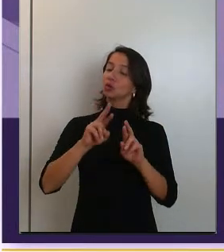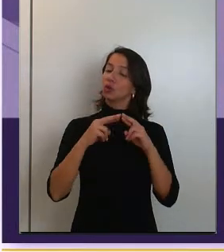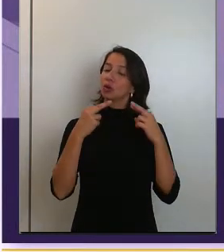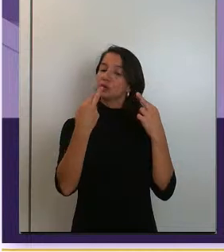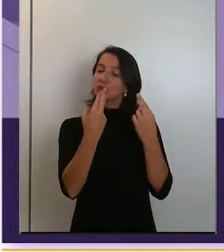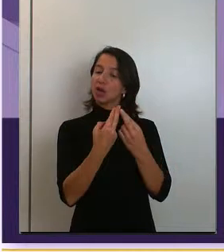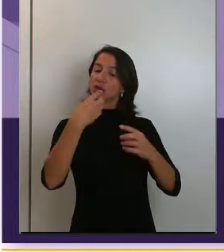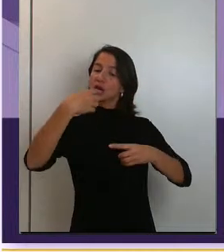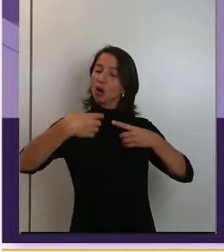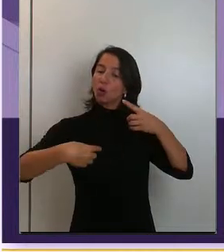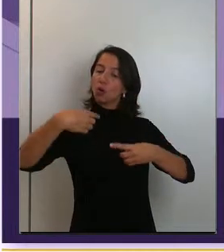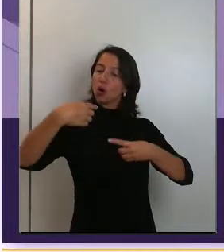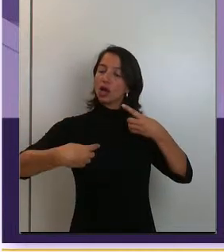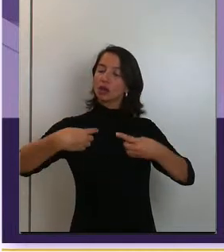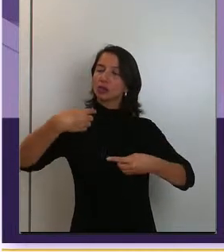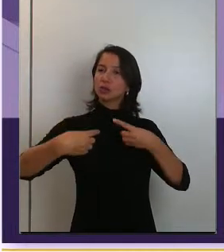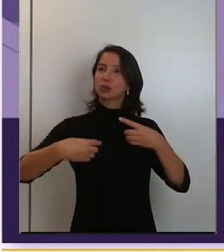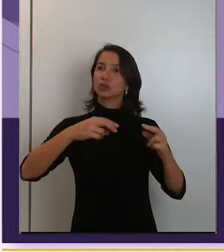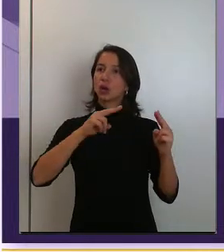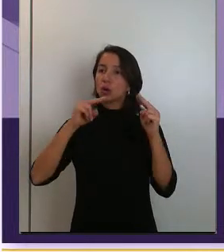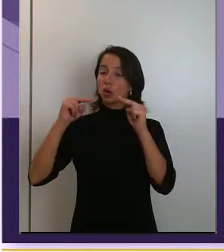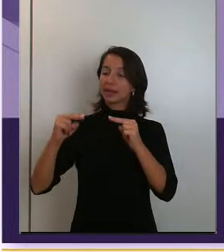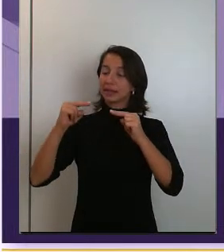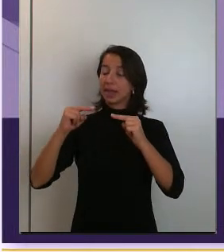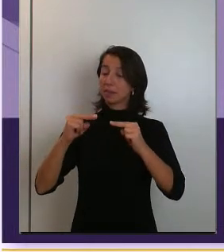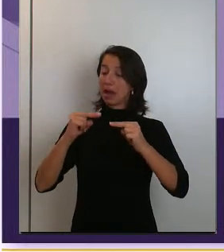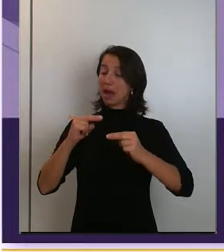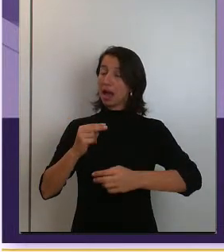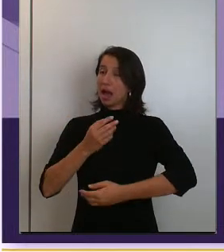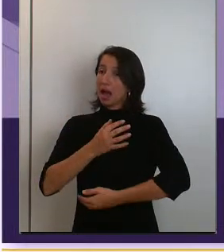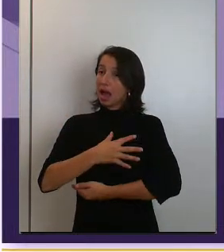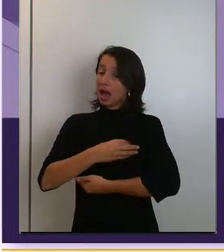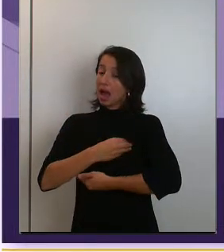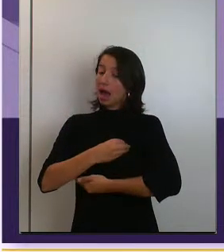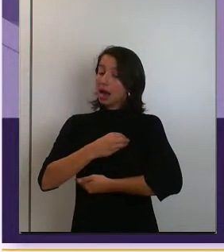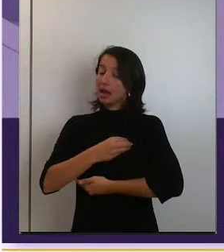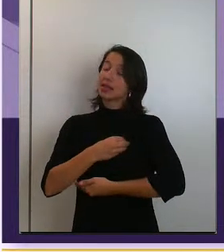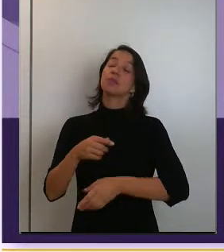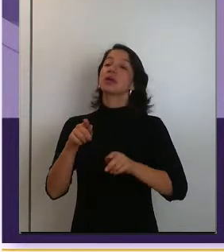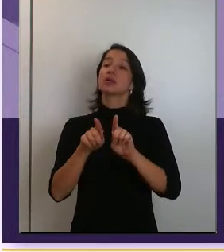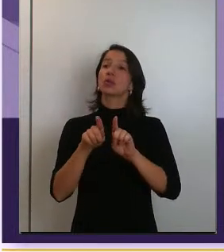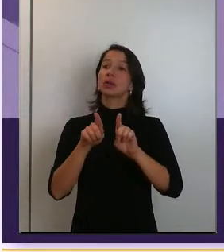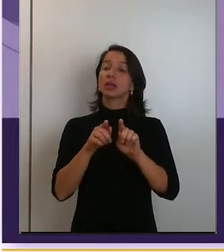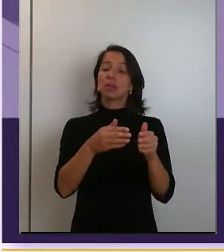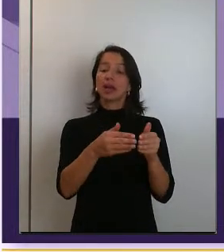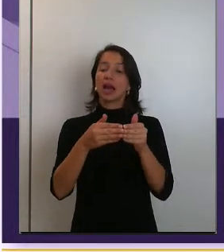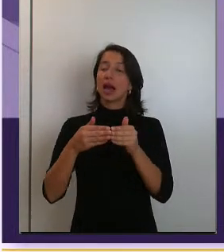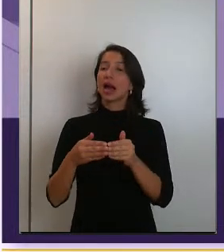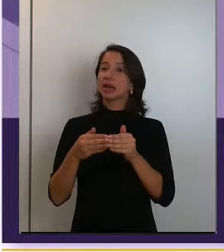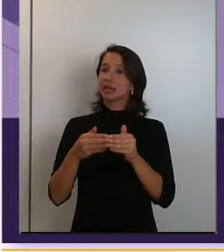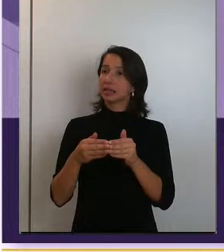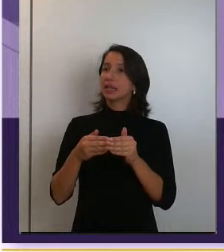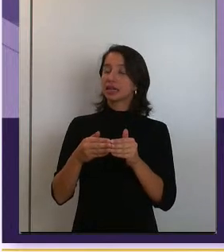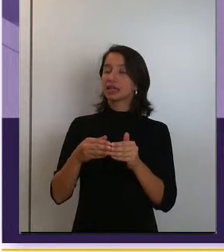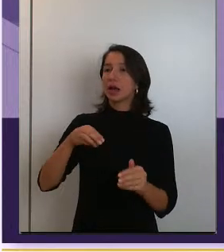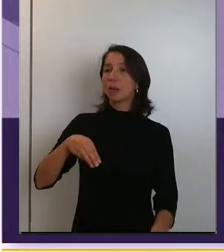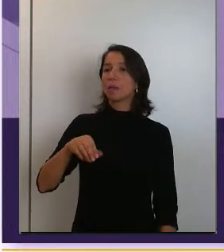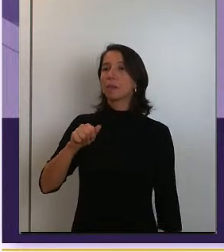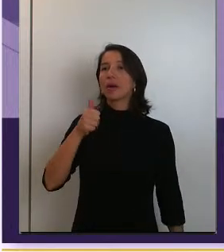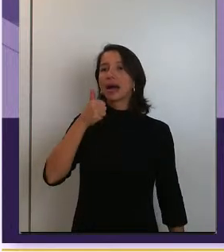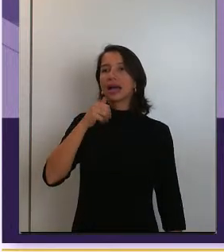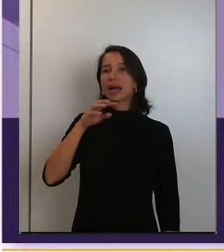com a licença maternidade. Temos como convidado o pesquisador em saúde pública do ICICT da